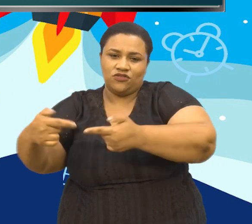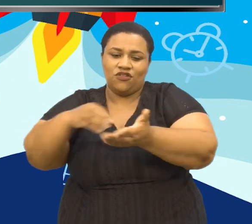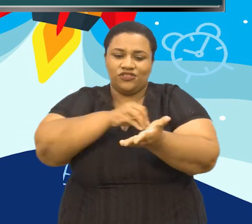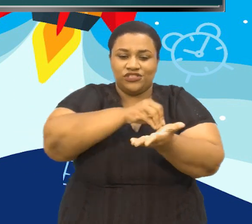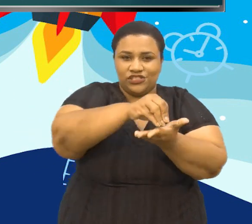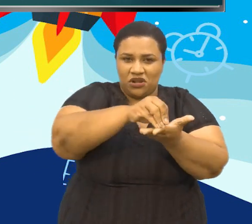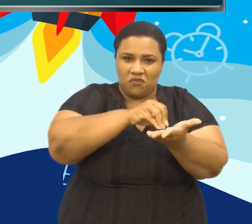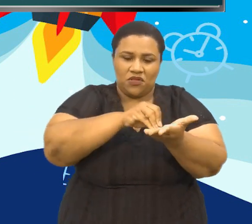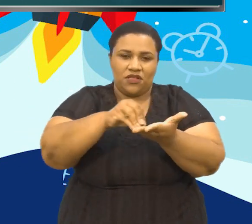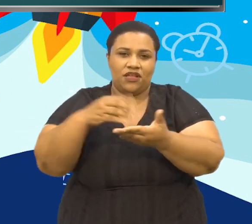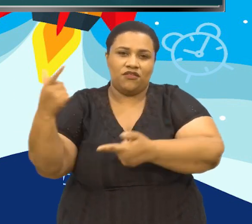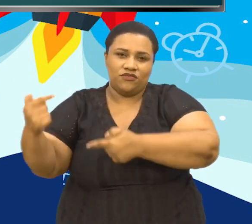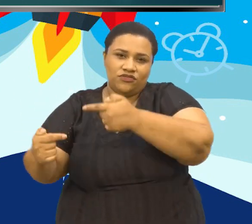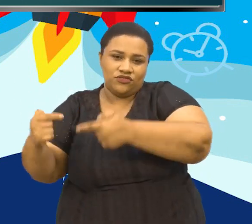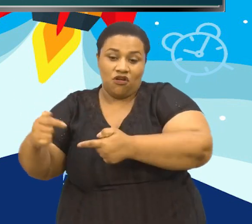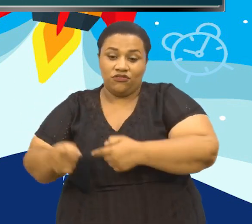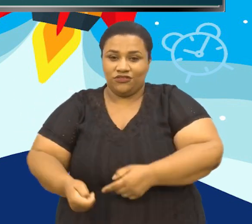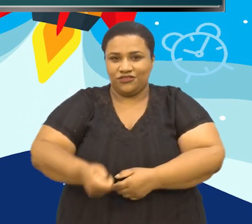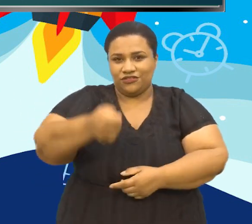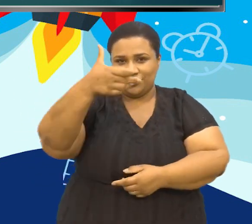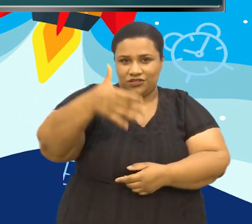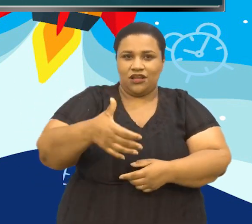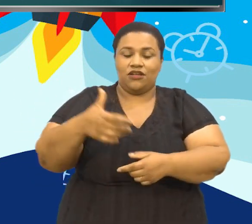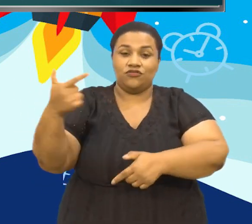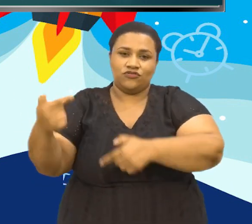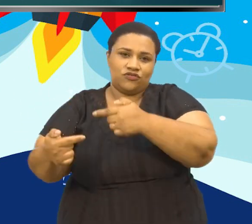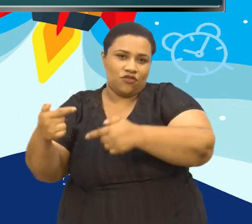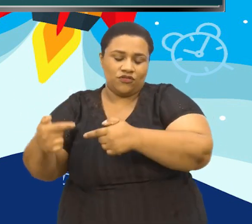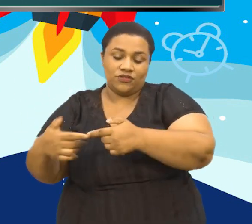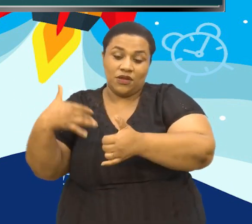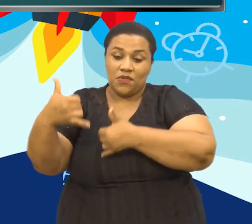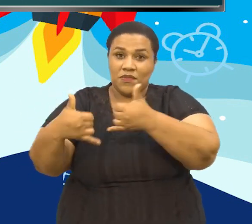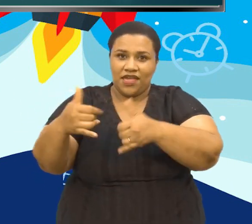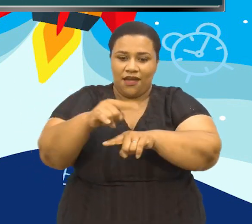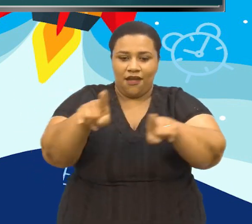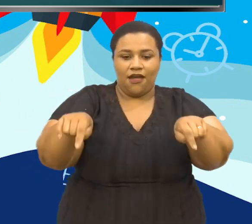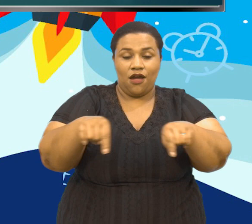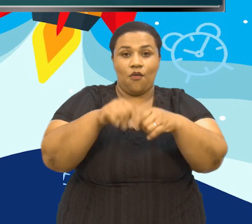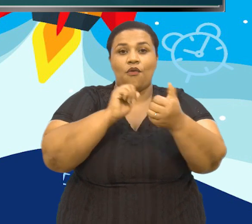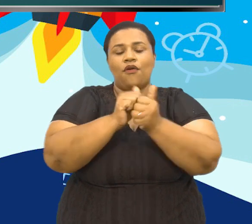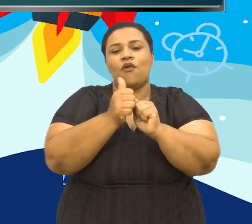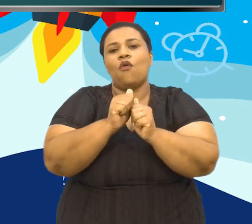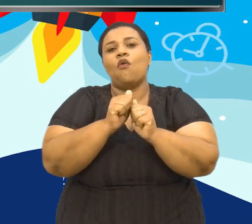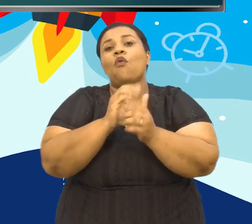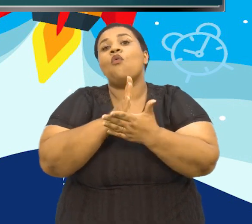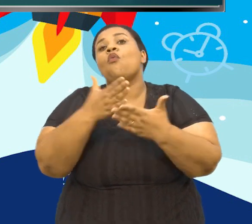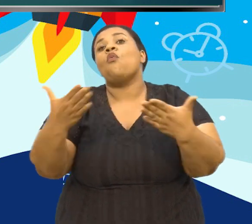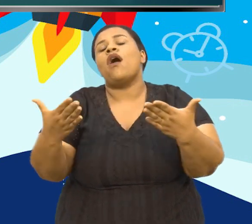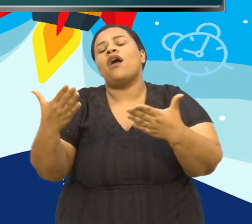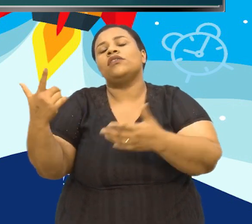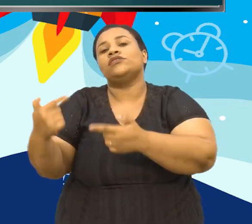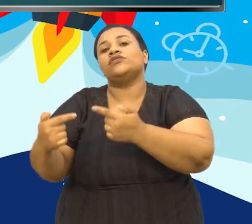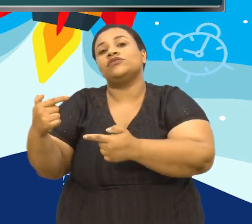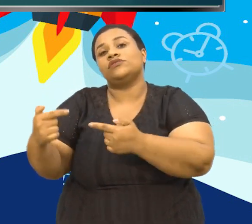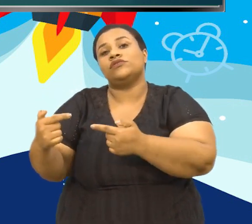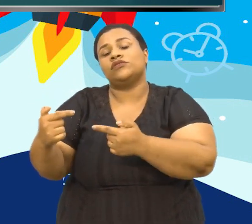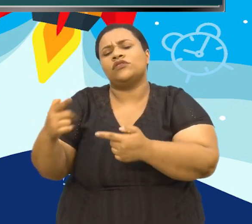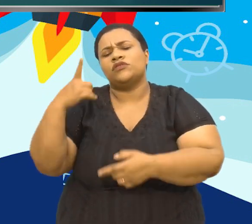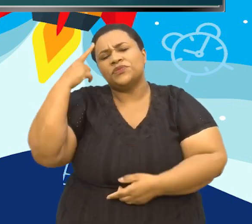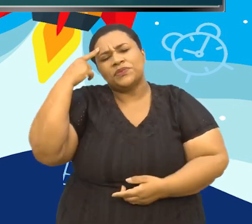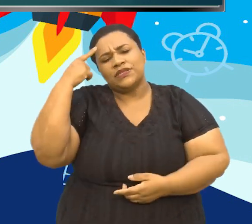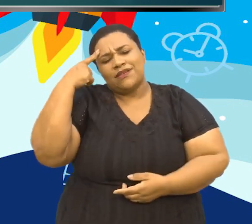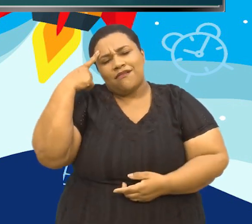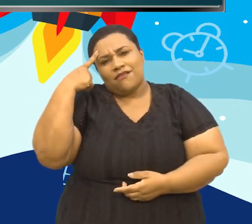de tabuleiro, jogos de dado, jogos que dá para brincar na quadra. Vamos pensar quais serão esses jogos?